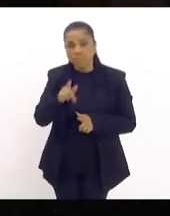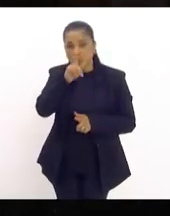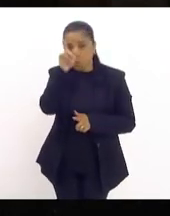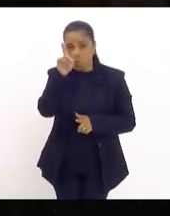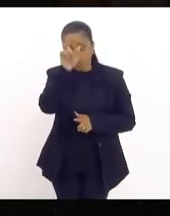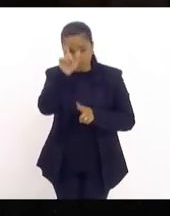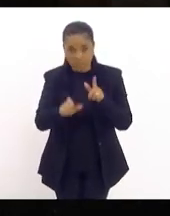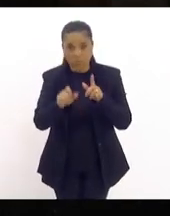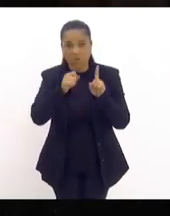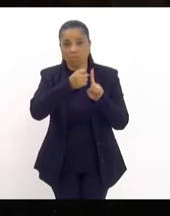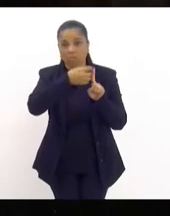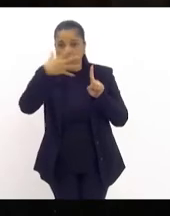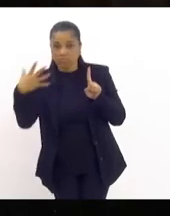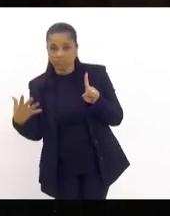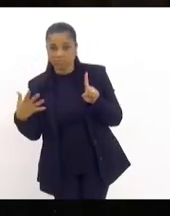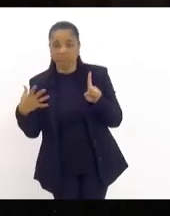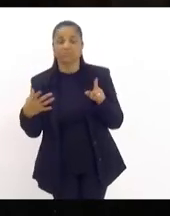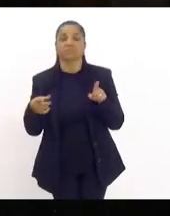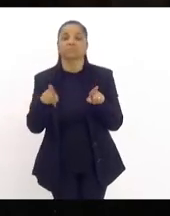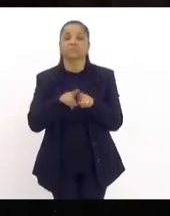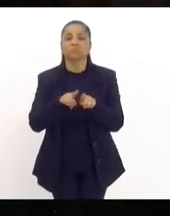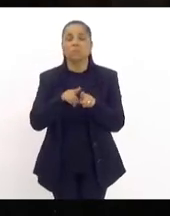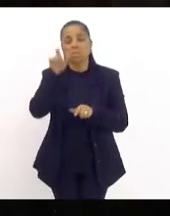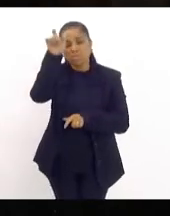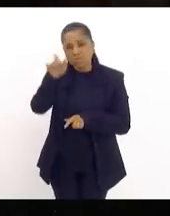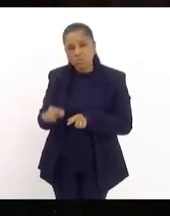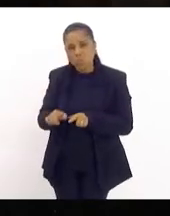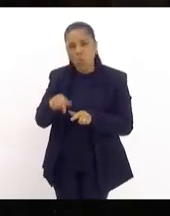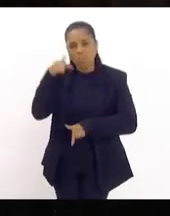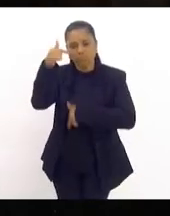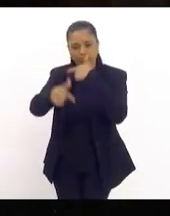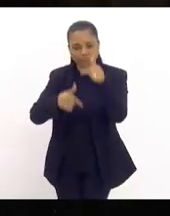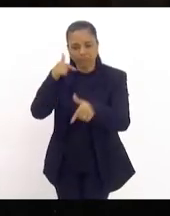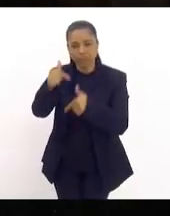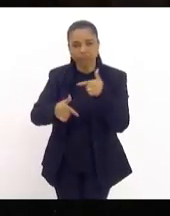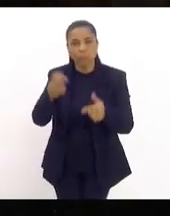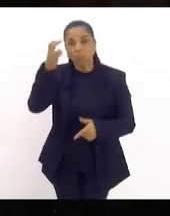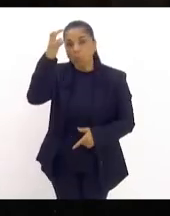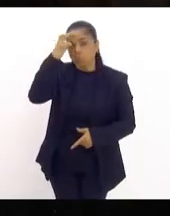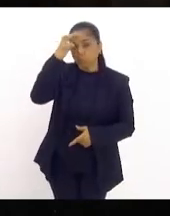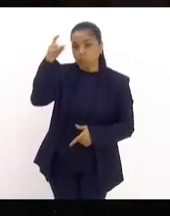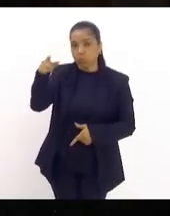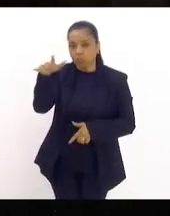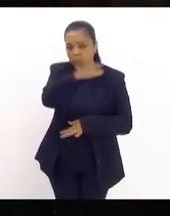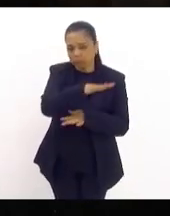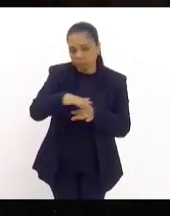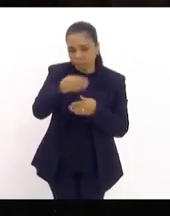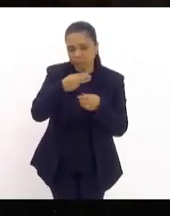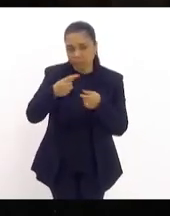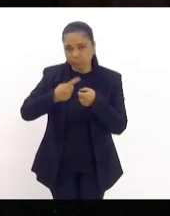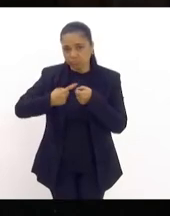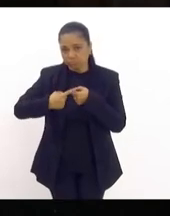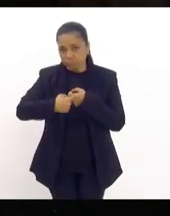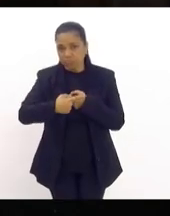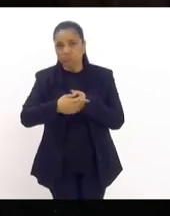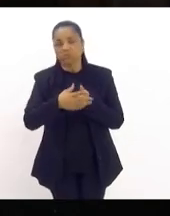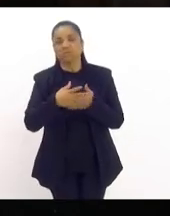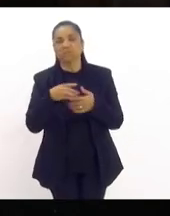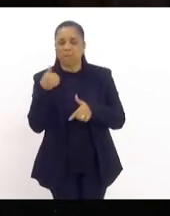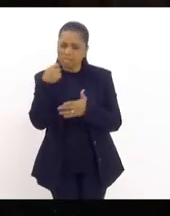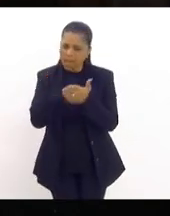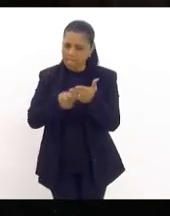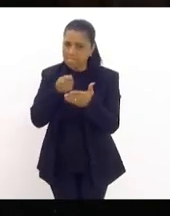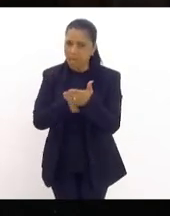para que essas pessoas que estão produzindo cultura na periferia, para essas pessoas que ficaram na